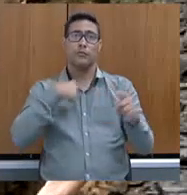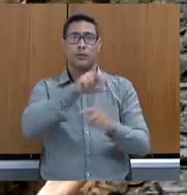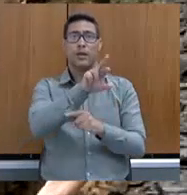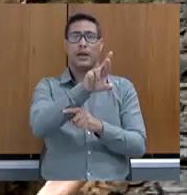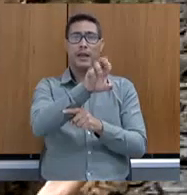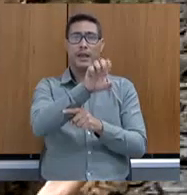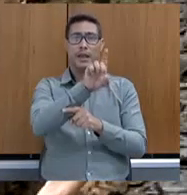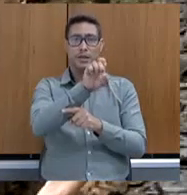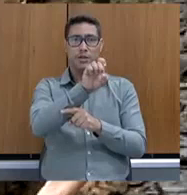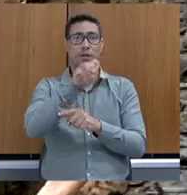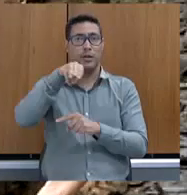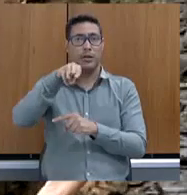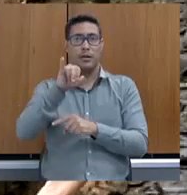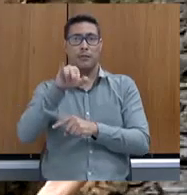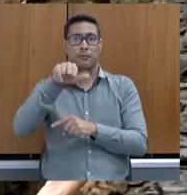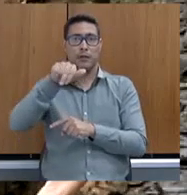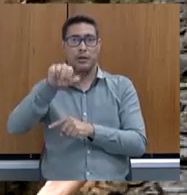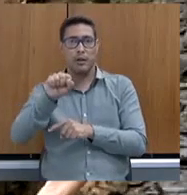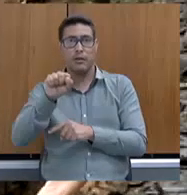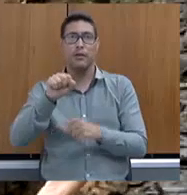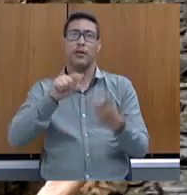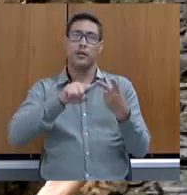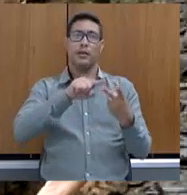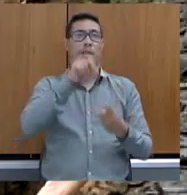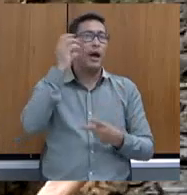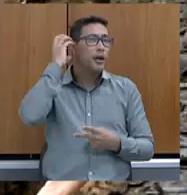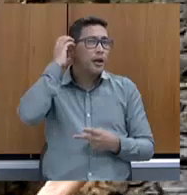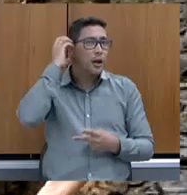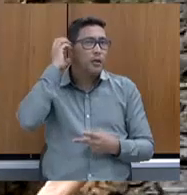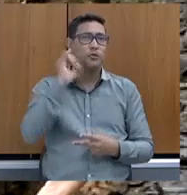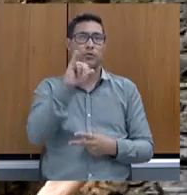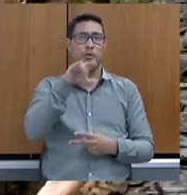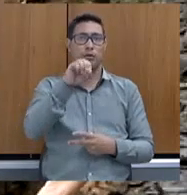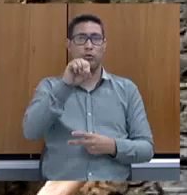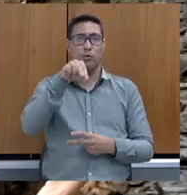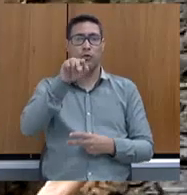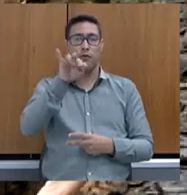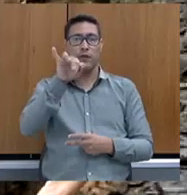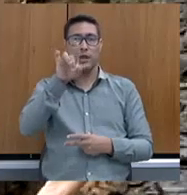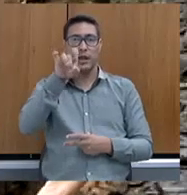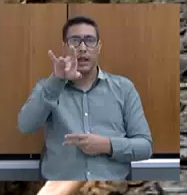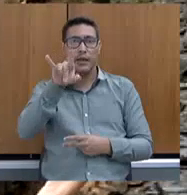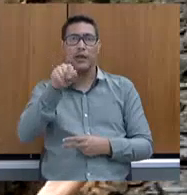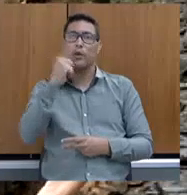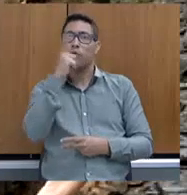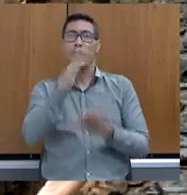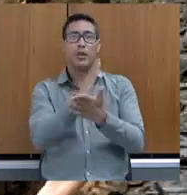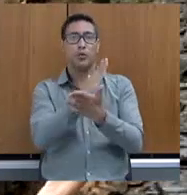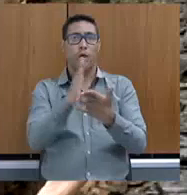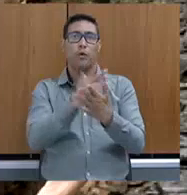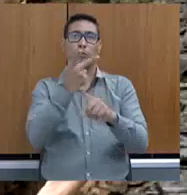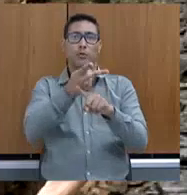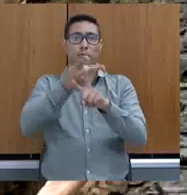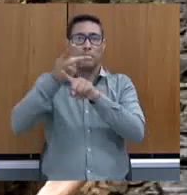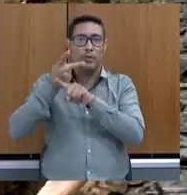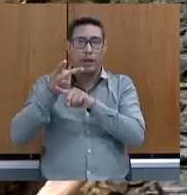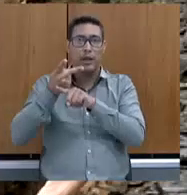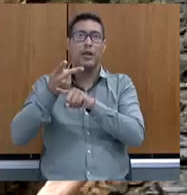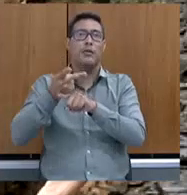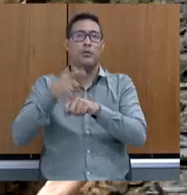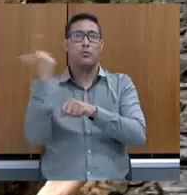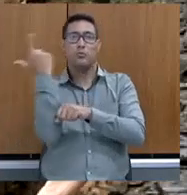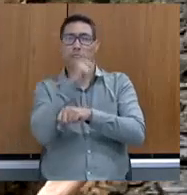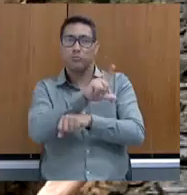ganhar alguns prêmios o troféu Seriema do CDL do SEBRAE Associação Mineira de